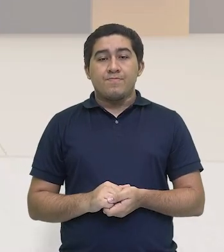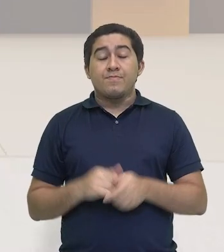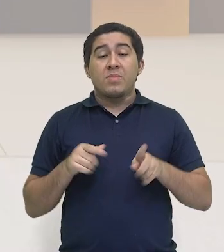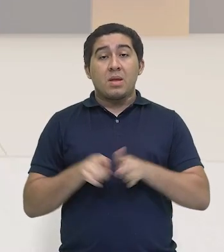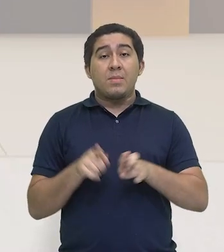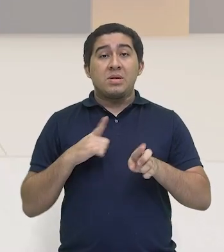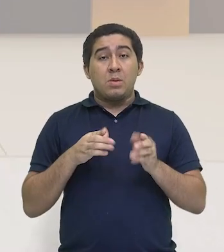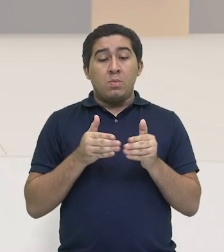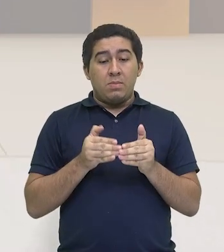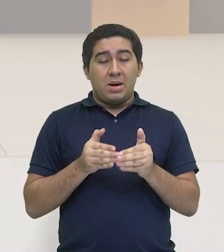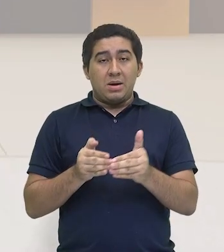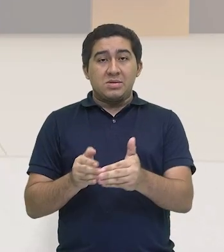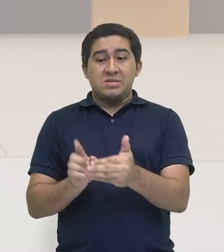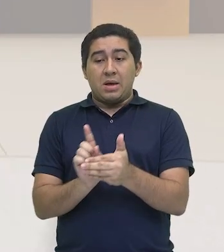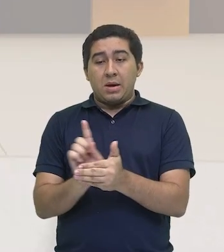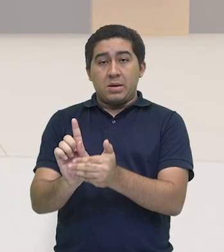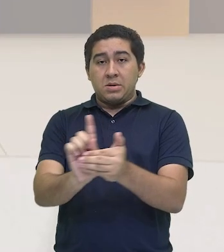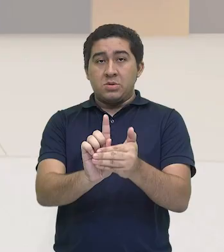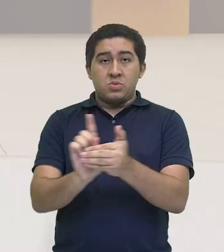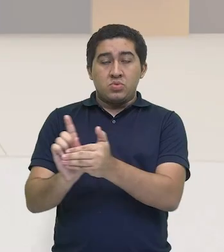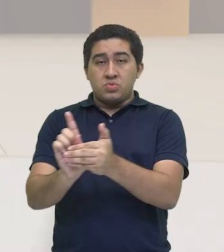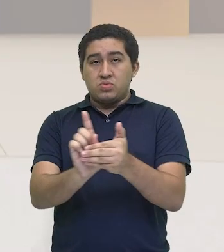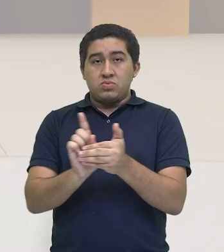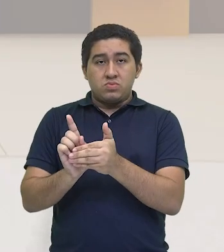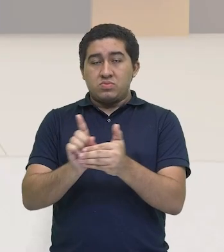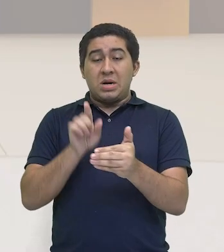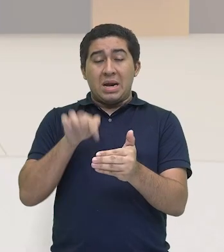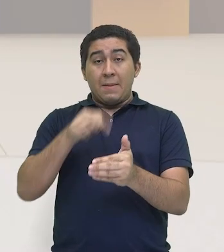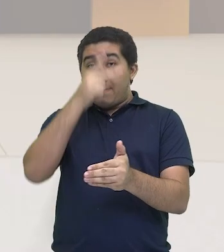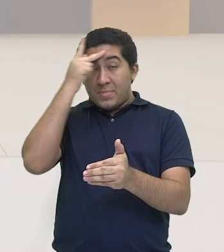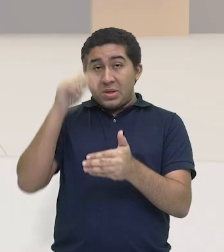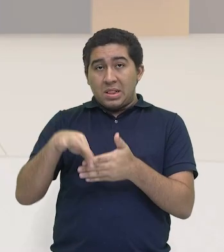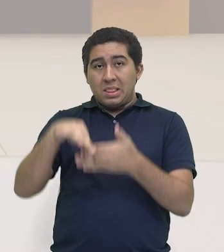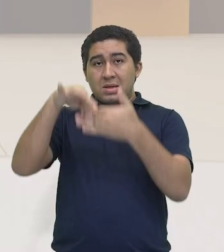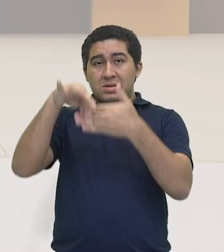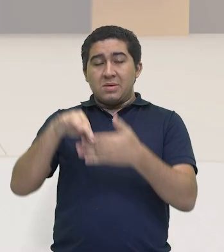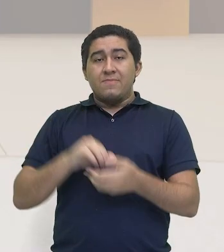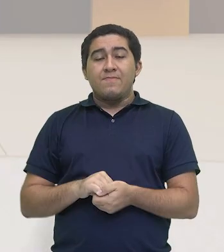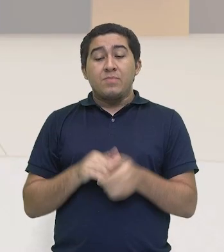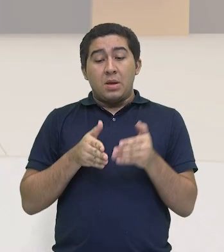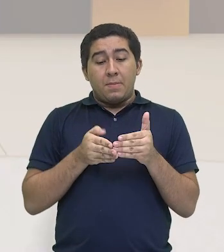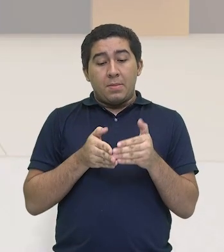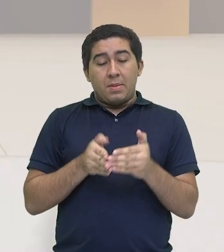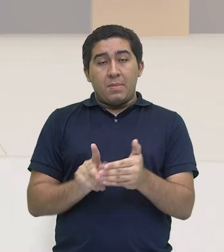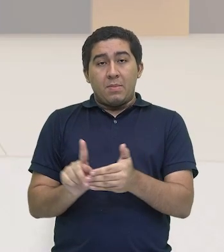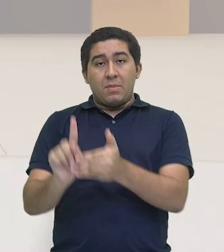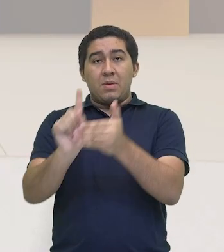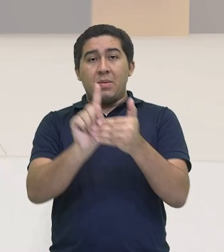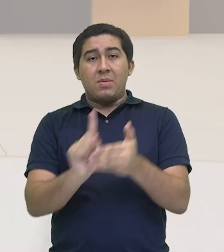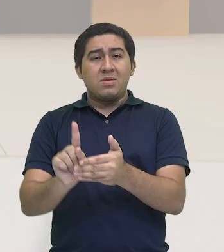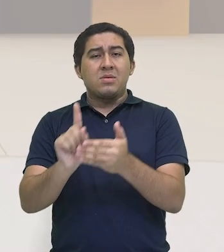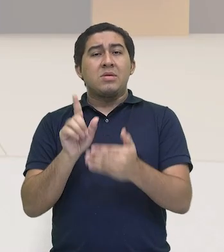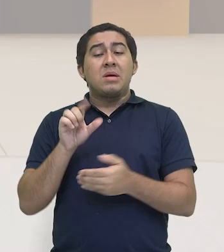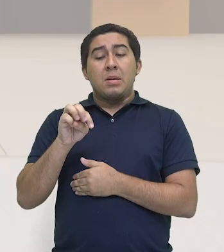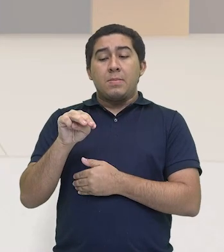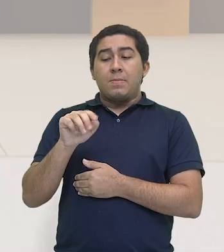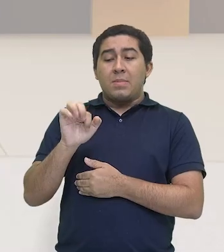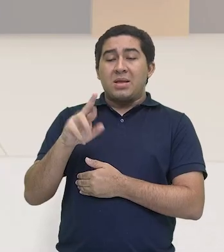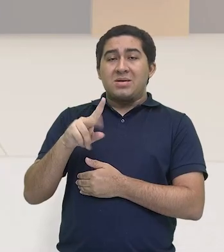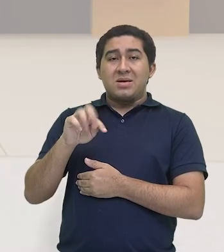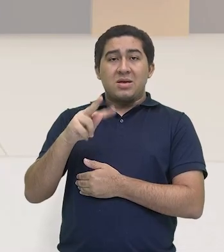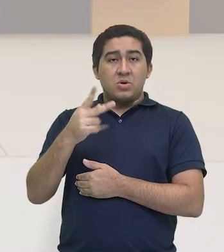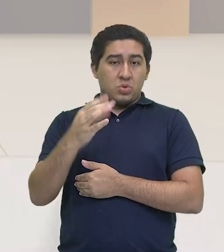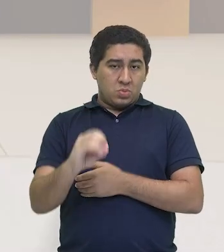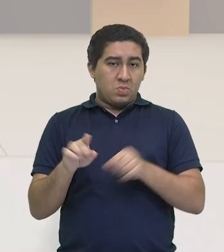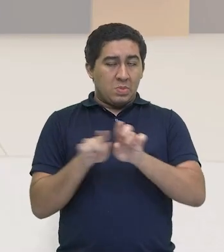barqueiro ou piloto de embarcação, professora. Eu conhecia como apenas marinheiro, não sei se existe no inglês, mas